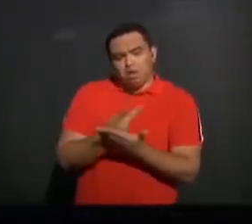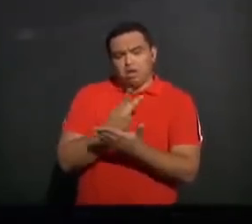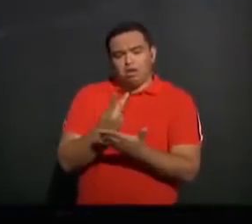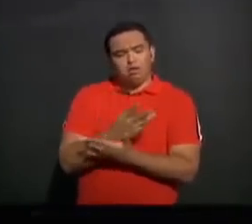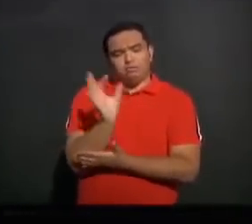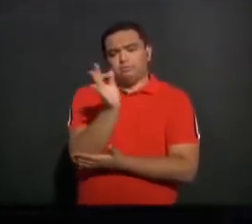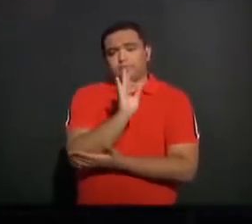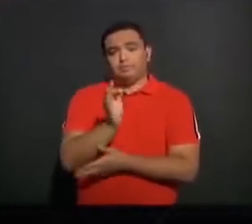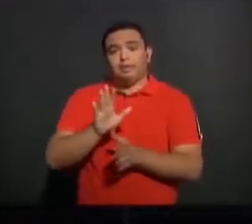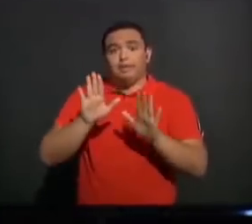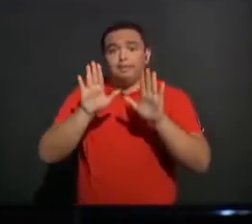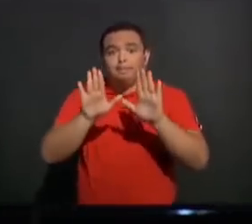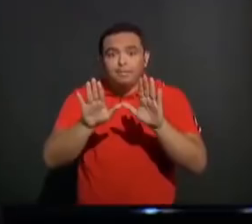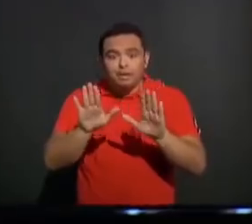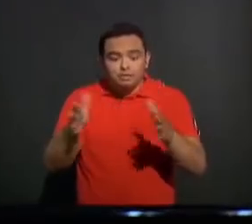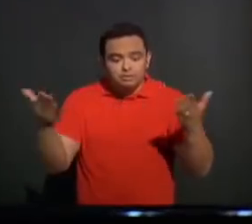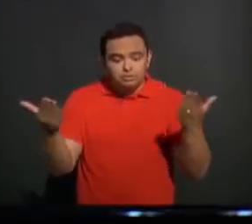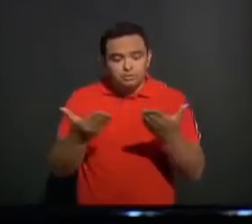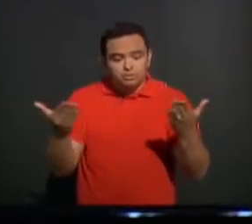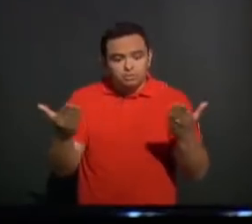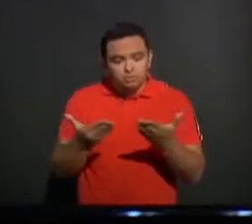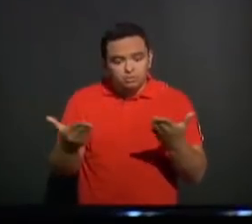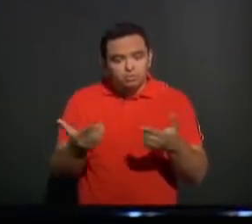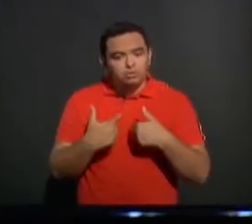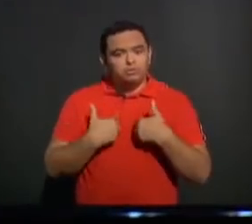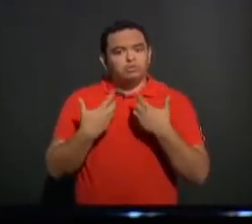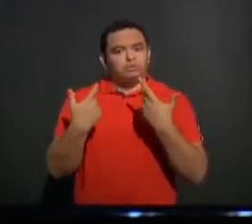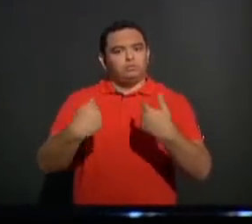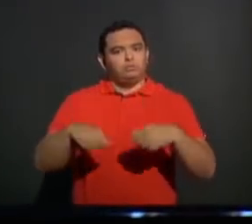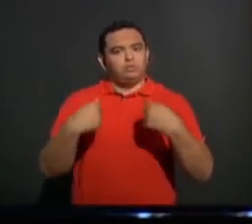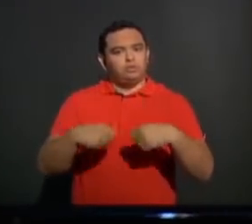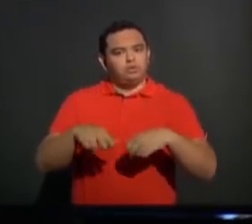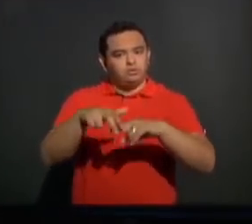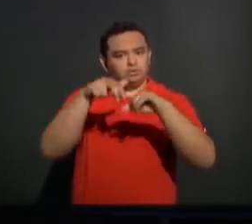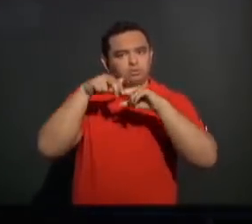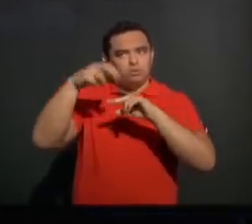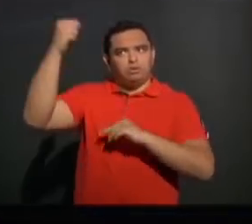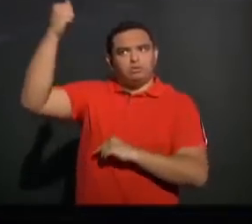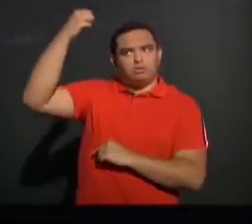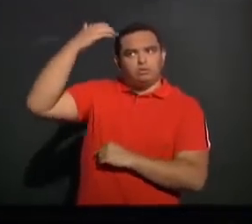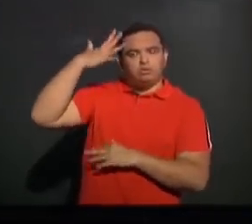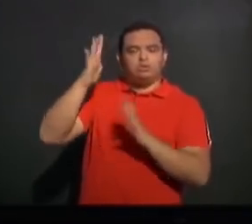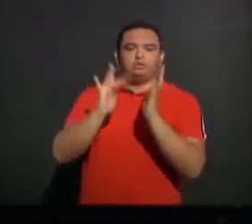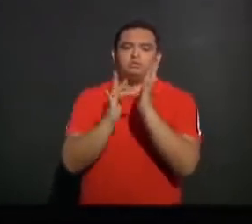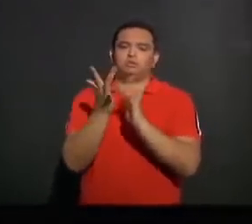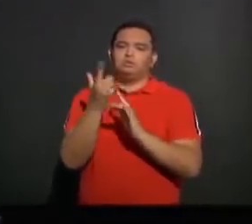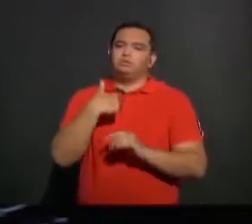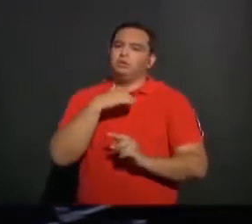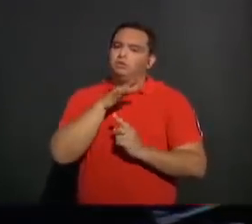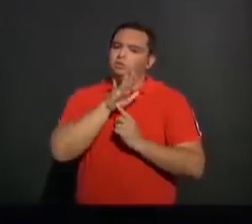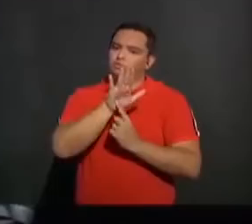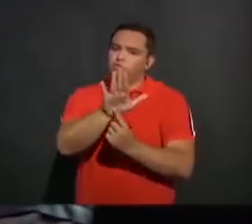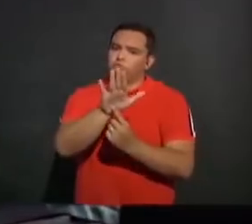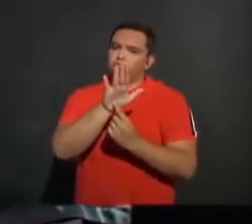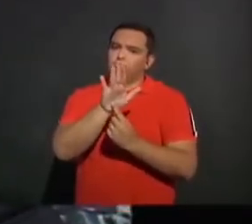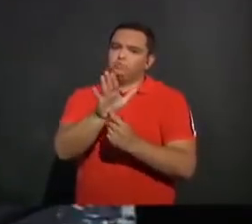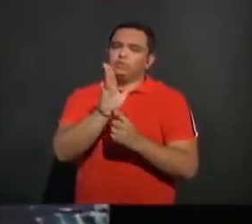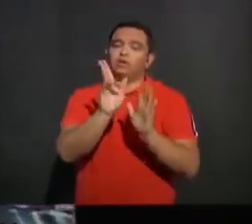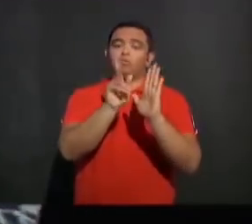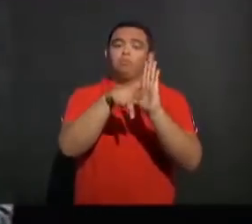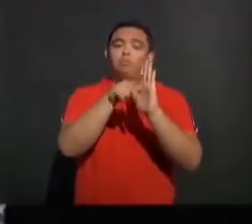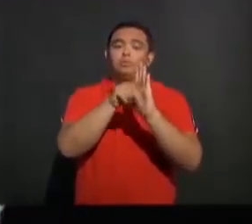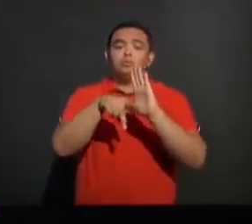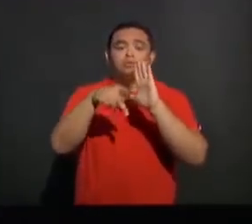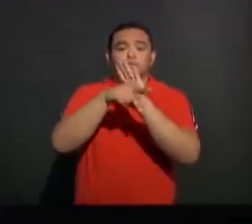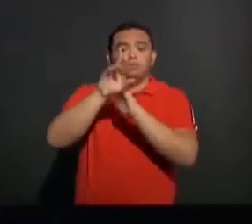tem. Mas eu quero nessa noite, pela graça de Jesus, te mostrar que o projeto de